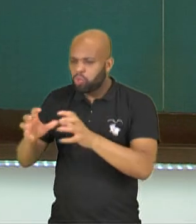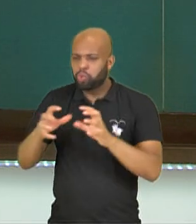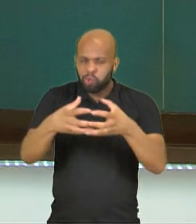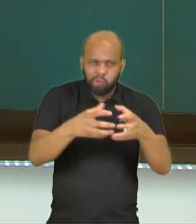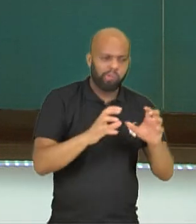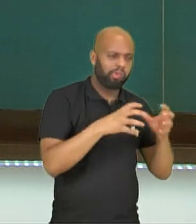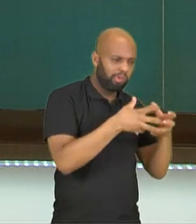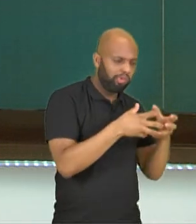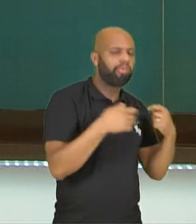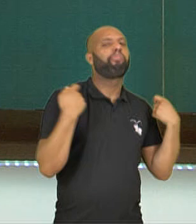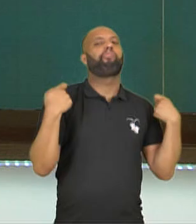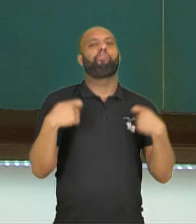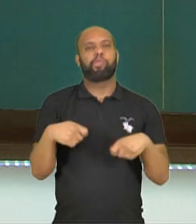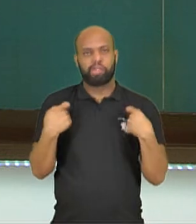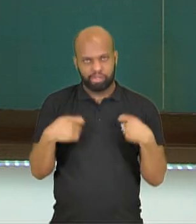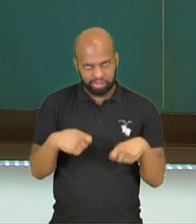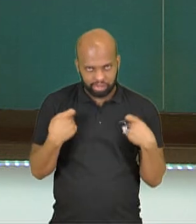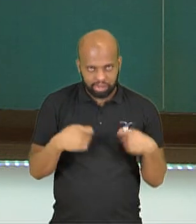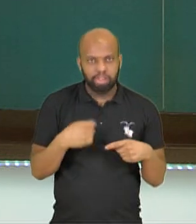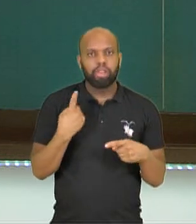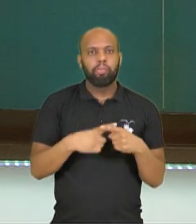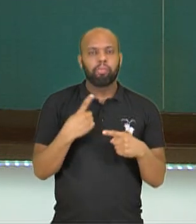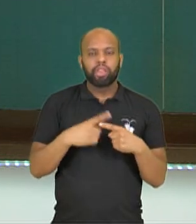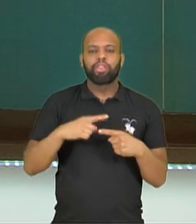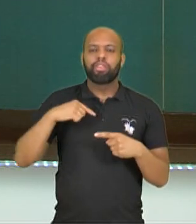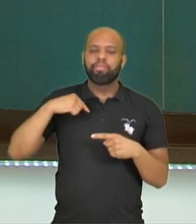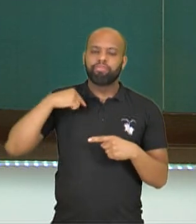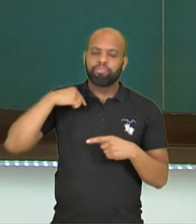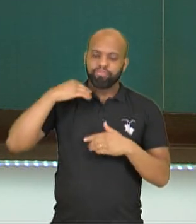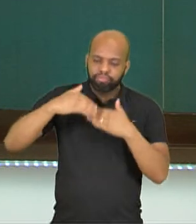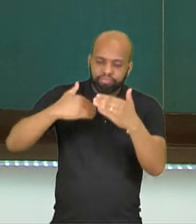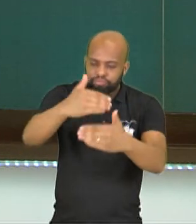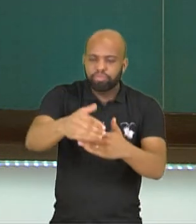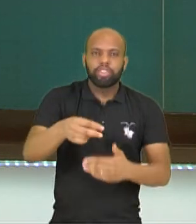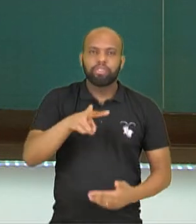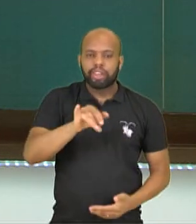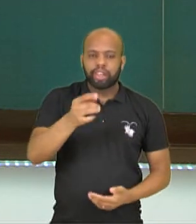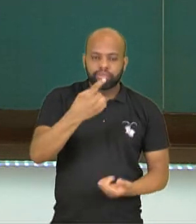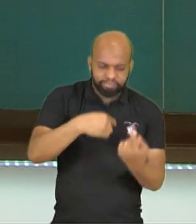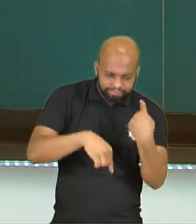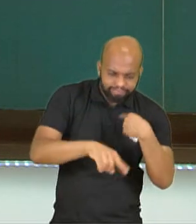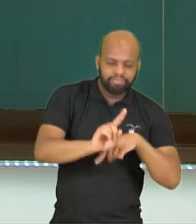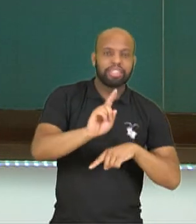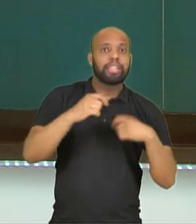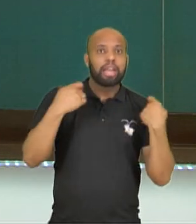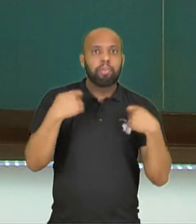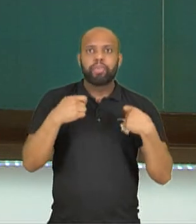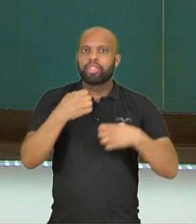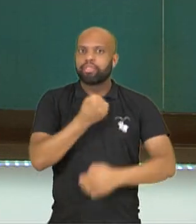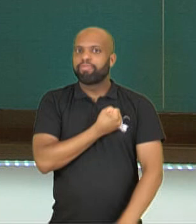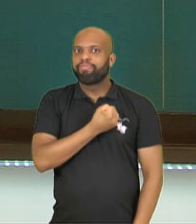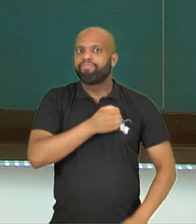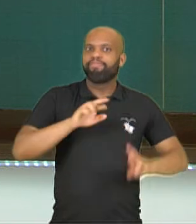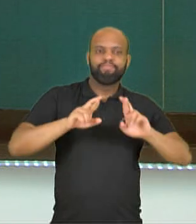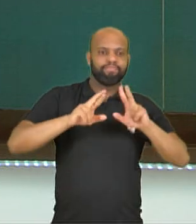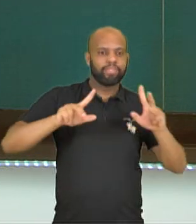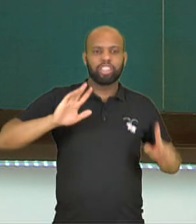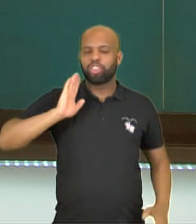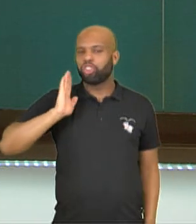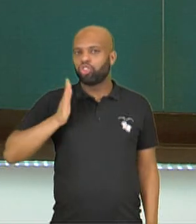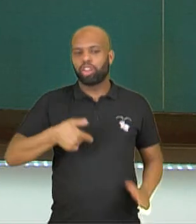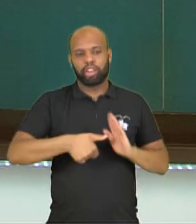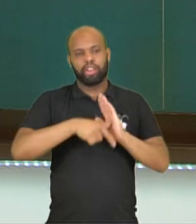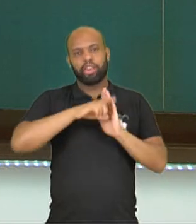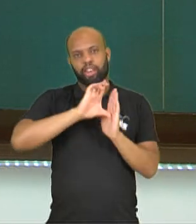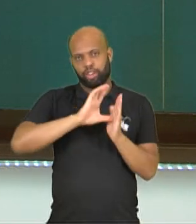Necessidade. Conforme a gente vai caminhando, vai crescendo, a gente vai vendo a necessidade de números diferentes dos que a gente já